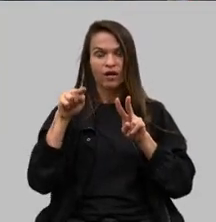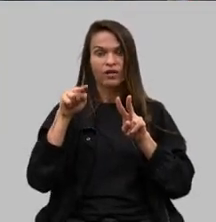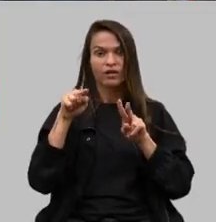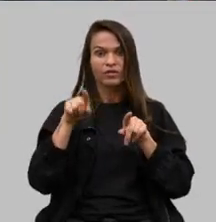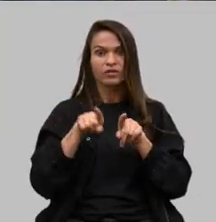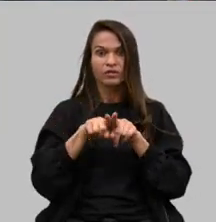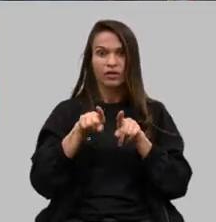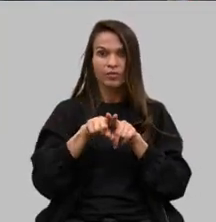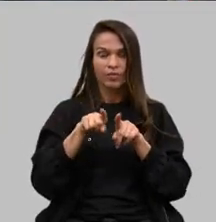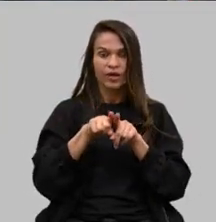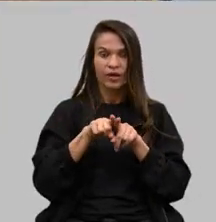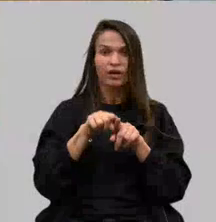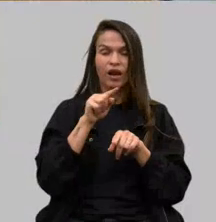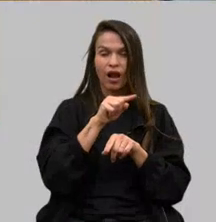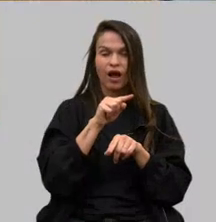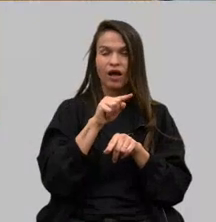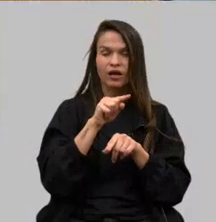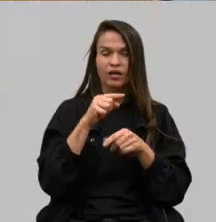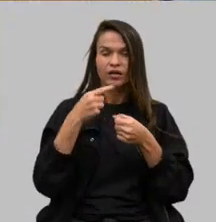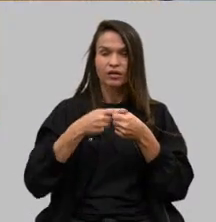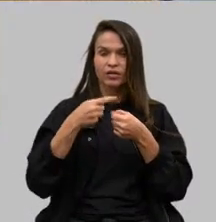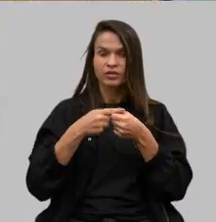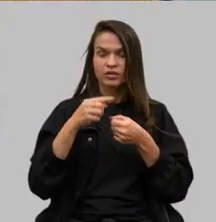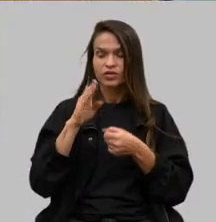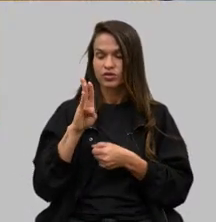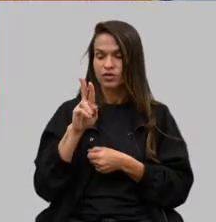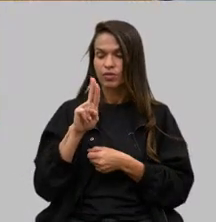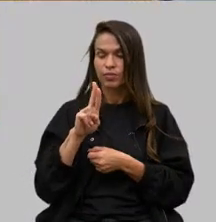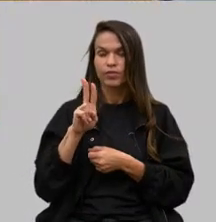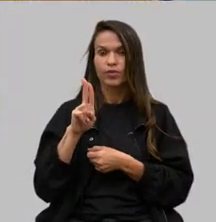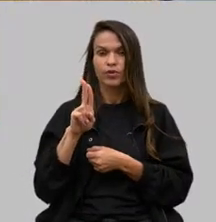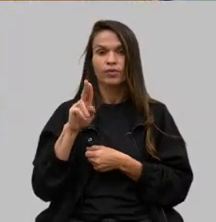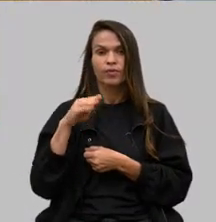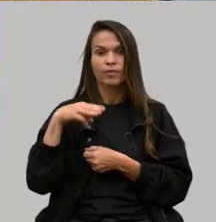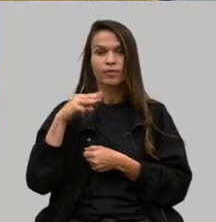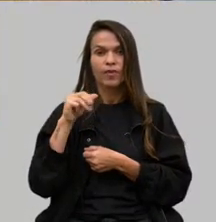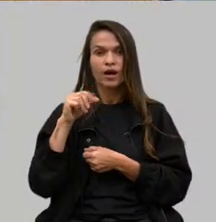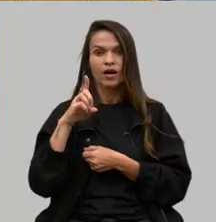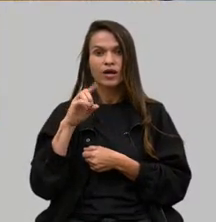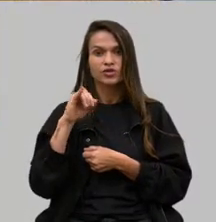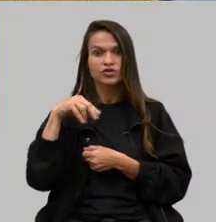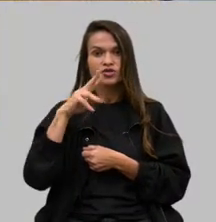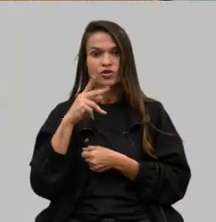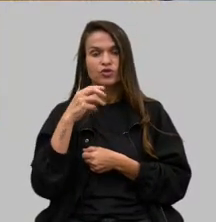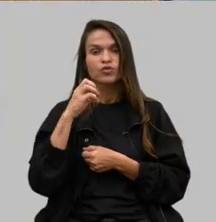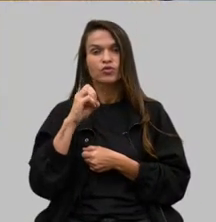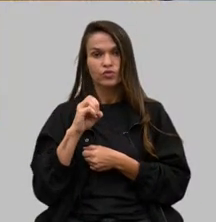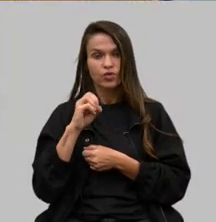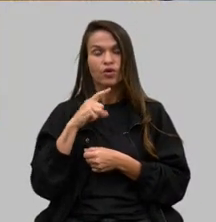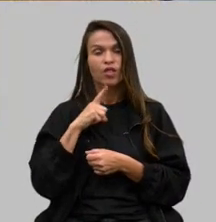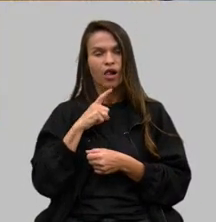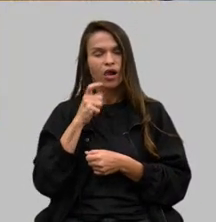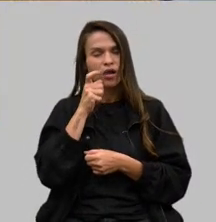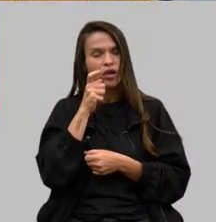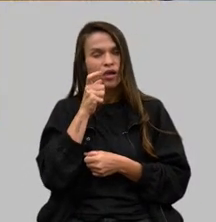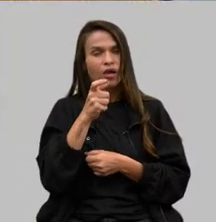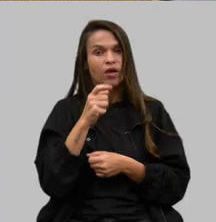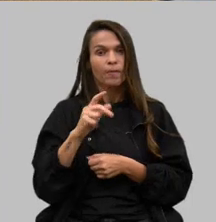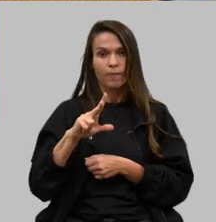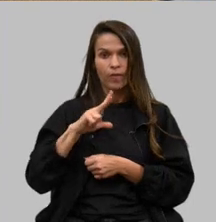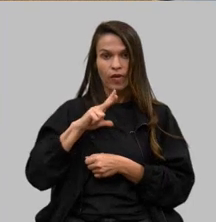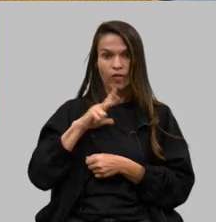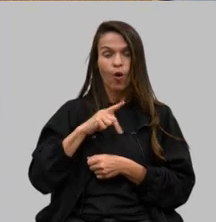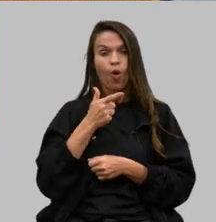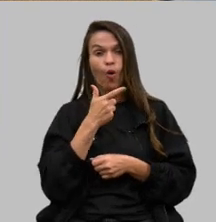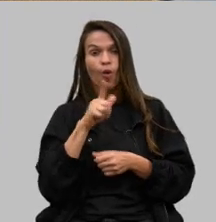feijão em Brumadinho ou seja uma consultoria que tem interesses privados outra consultoria contratada que